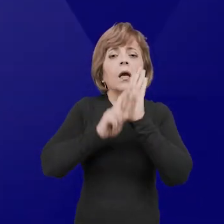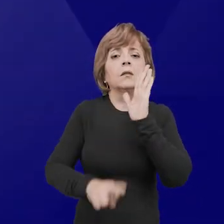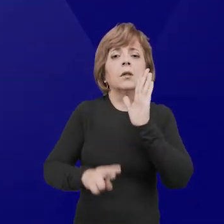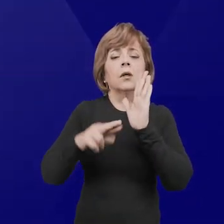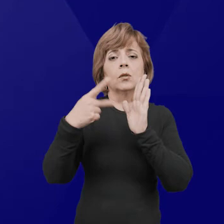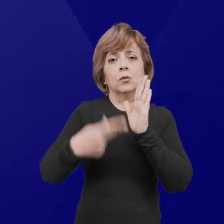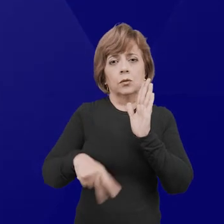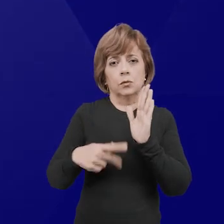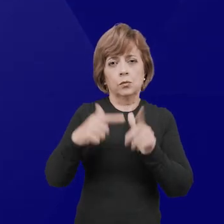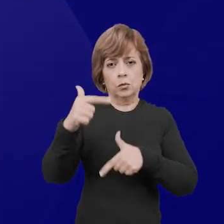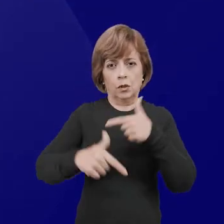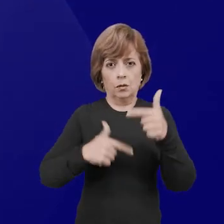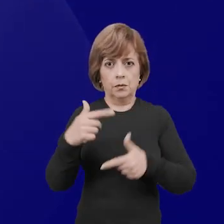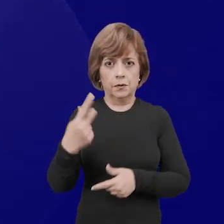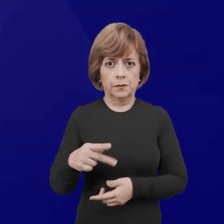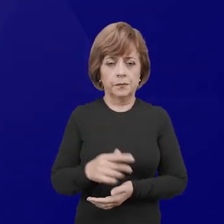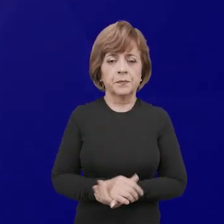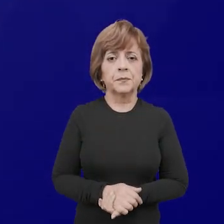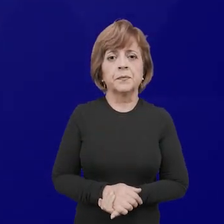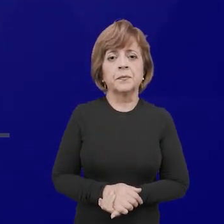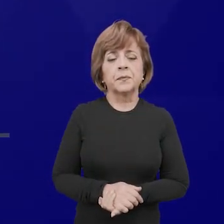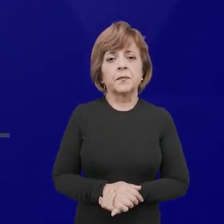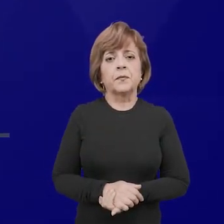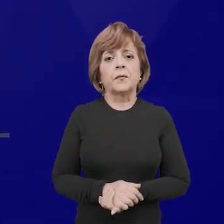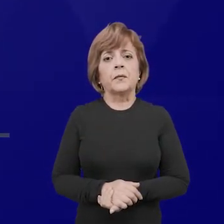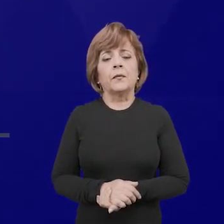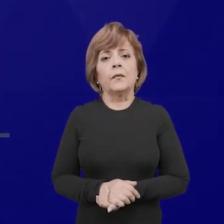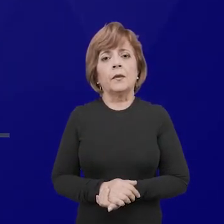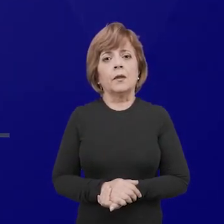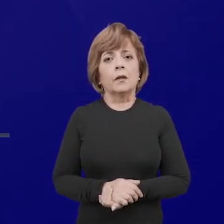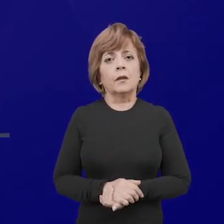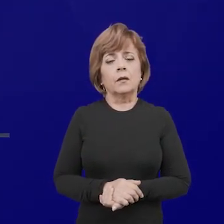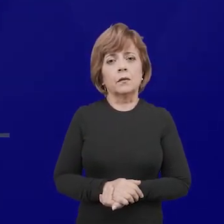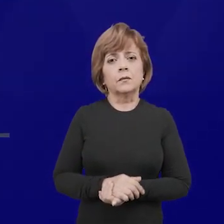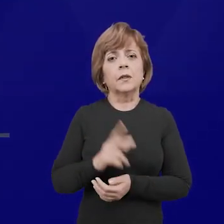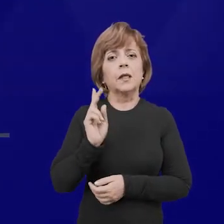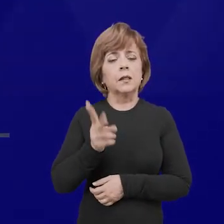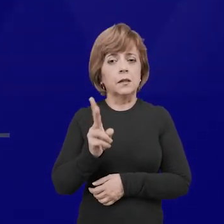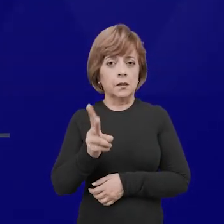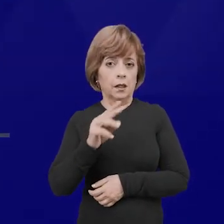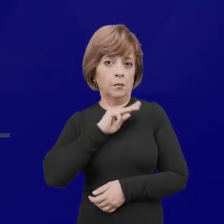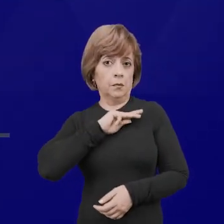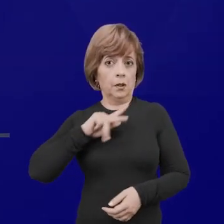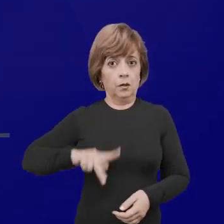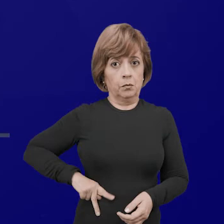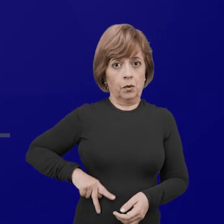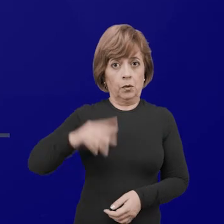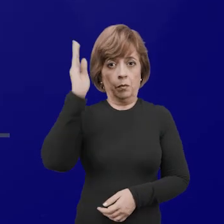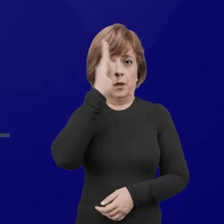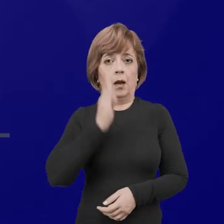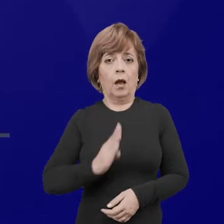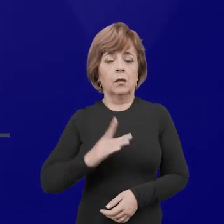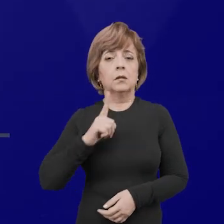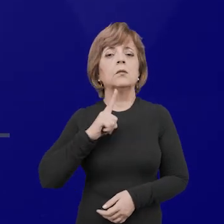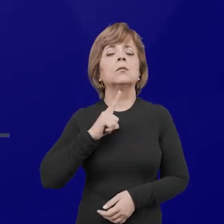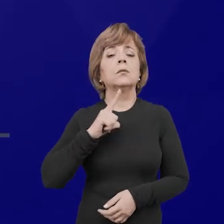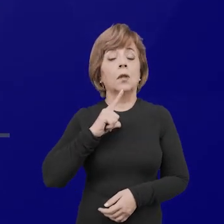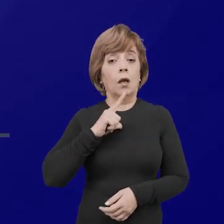instituição. Então, é sempre o MP, o Ministério Público no Brasil tem um